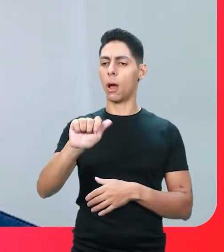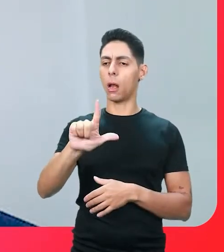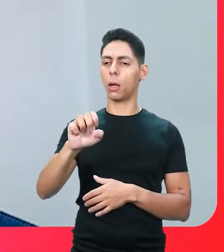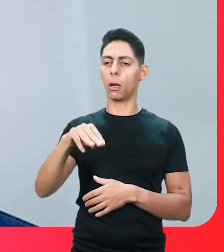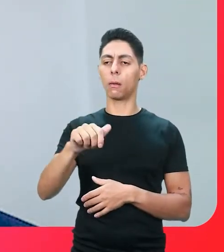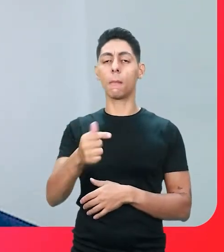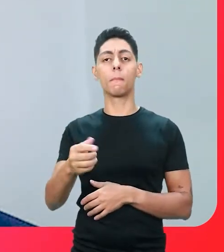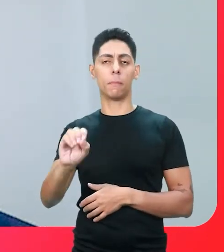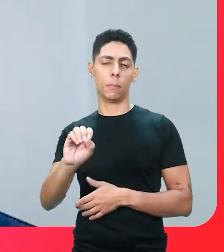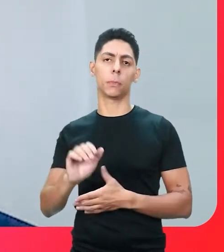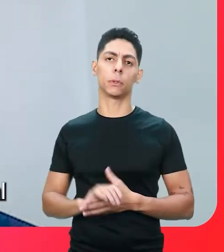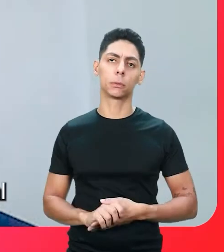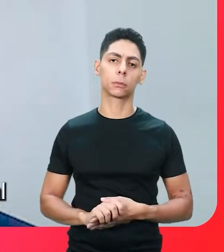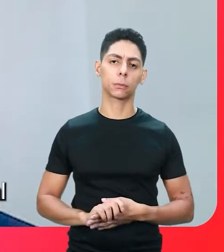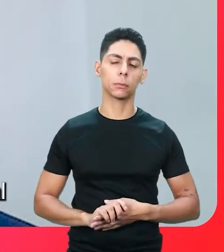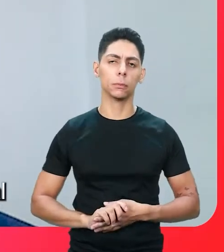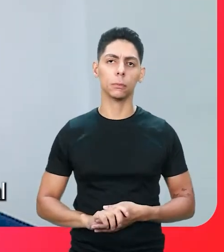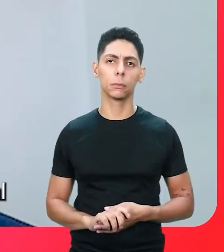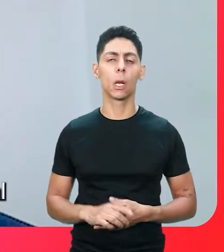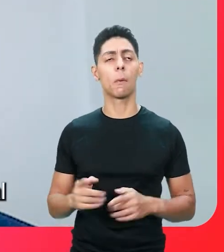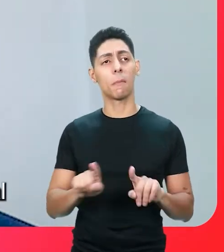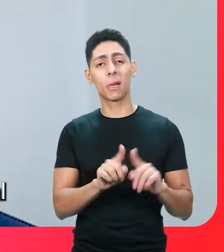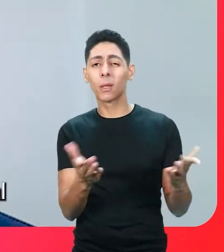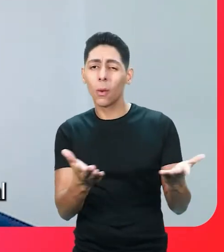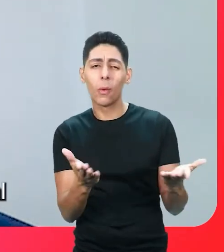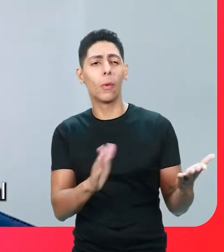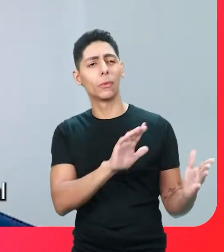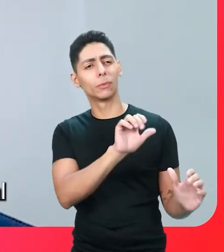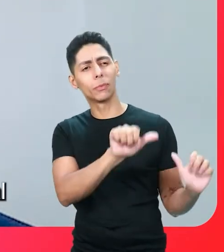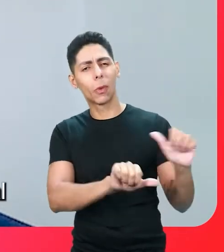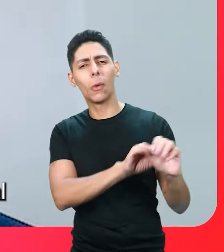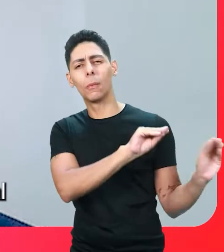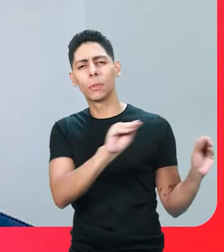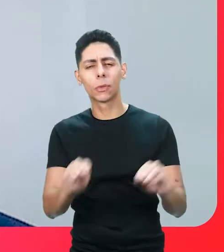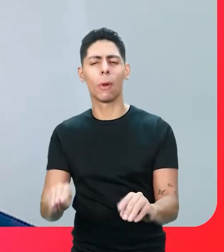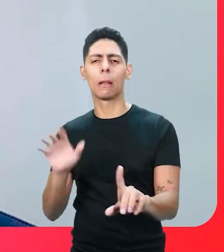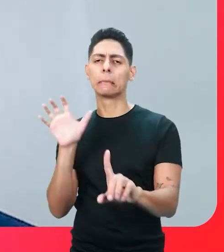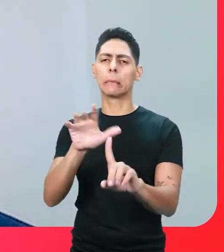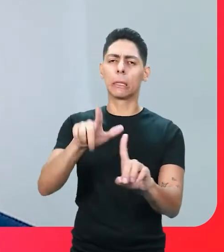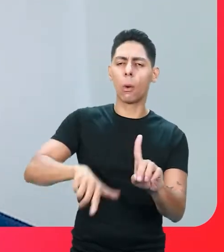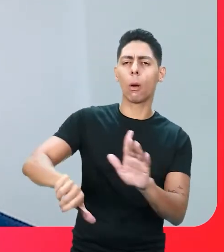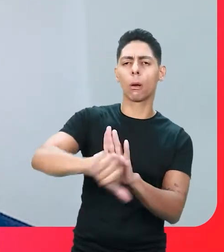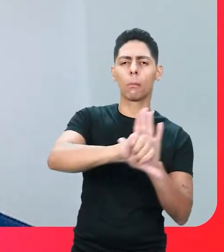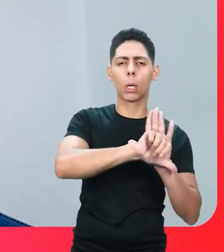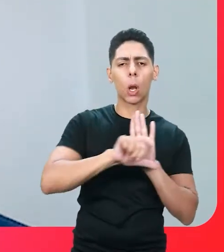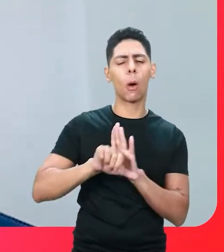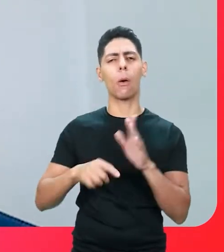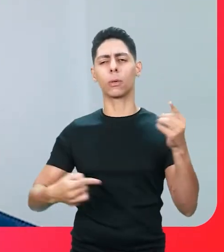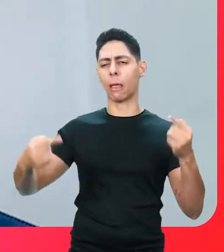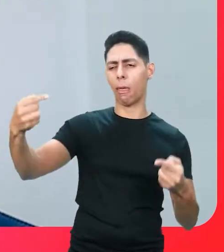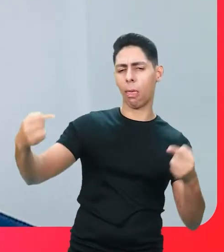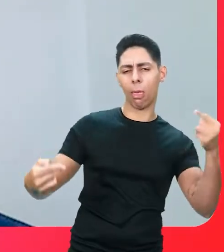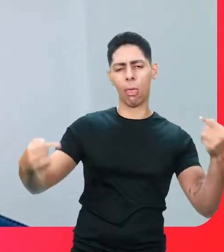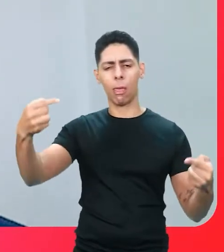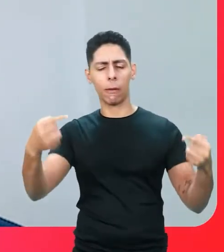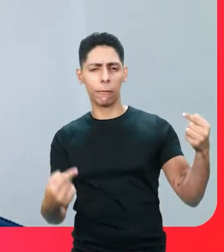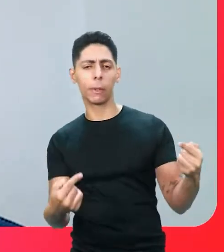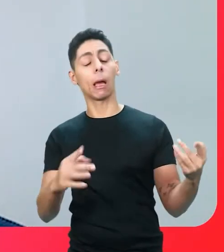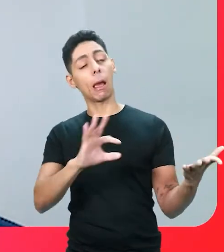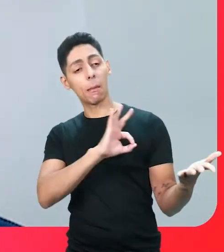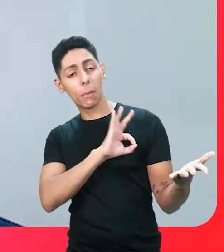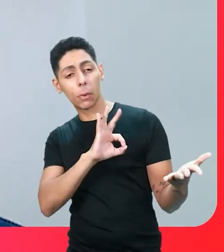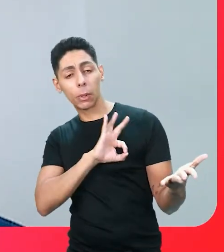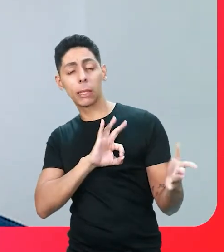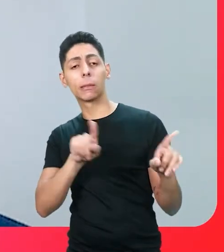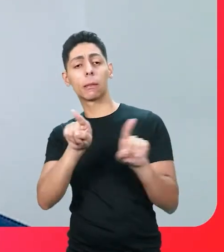gradativamente, organizações criminosas foram tomando conta do local, e tem sempre uma disputa, uma toma o poder da outra, e aí a polícia também